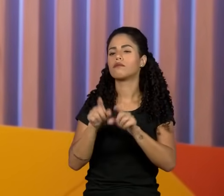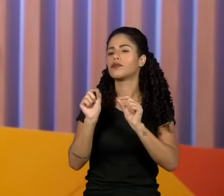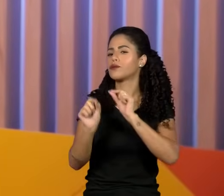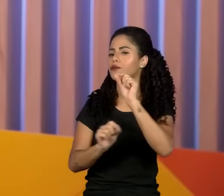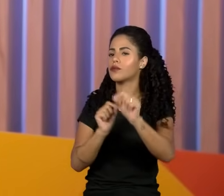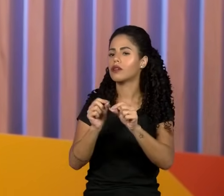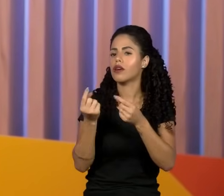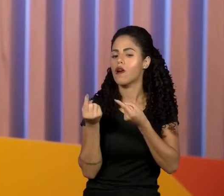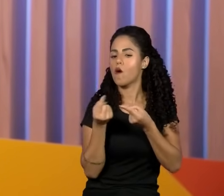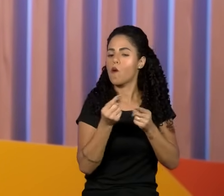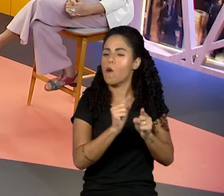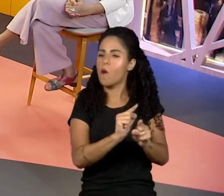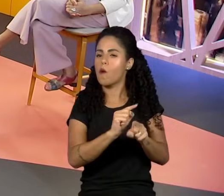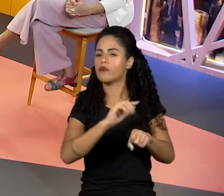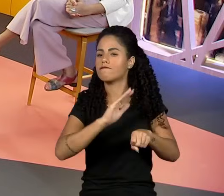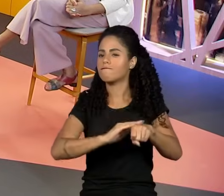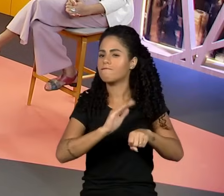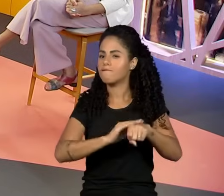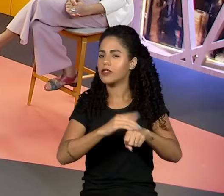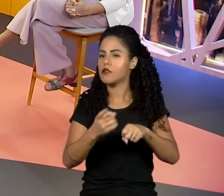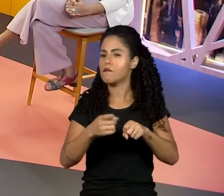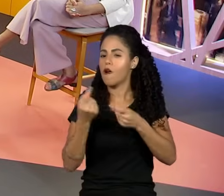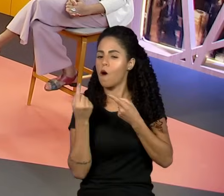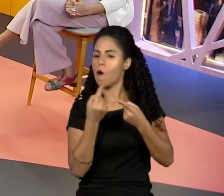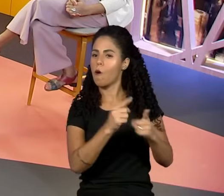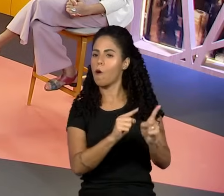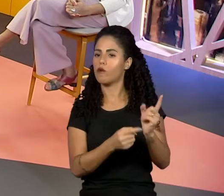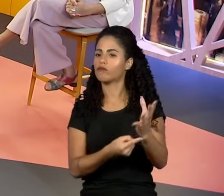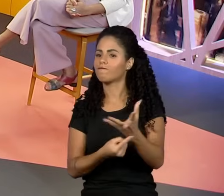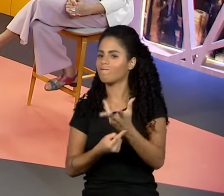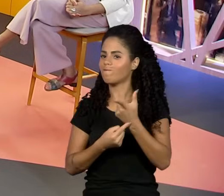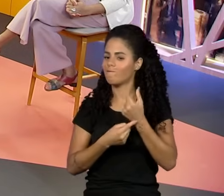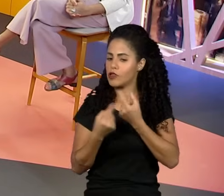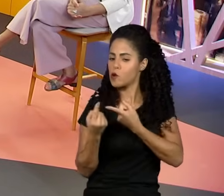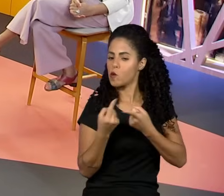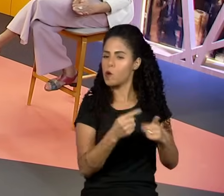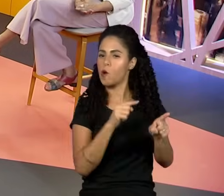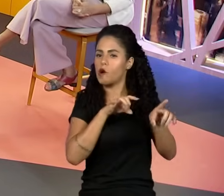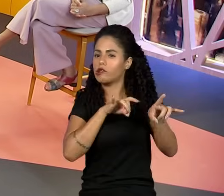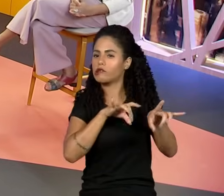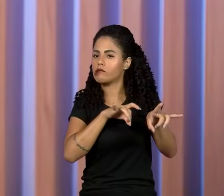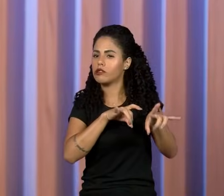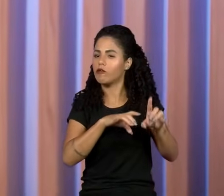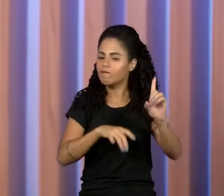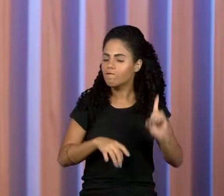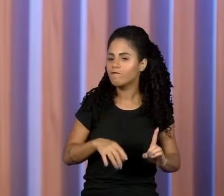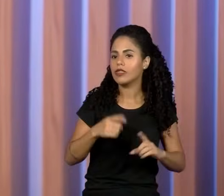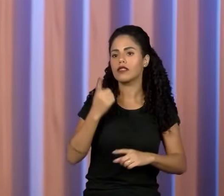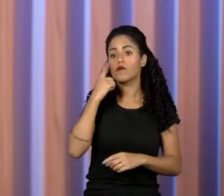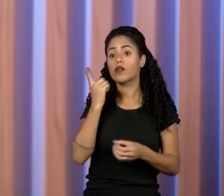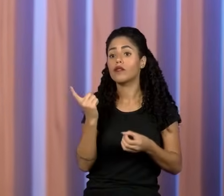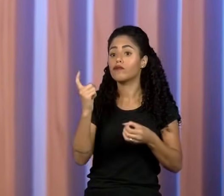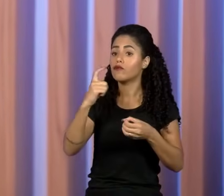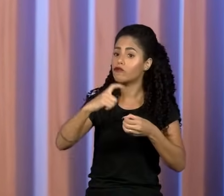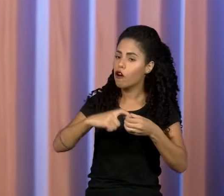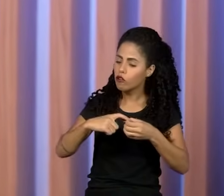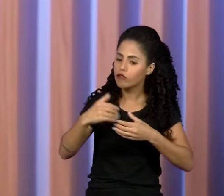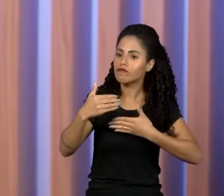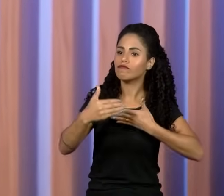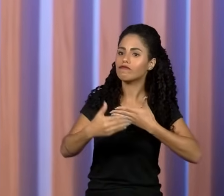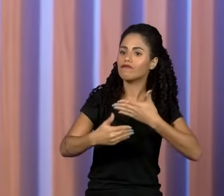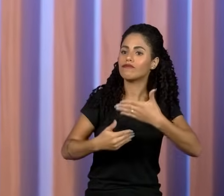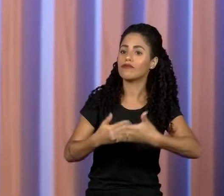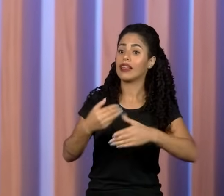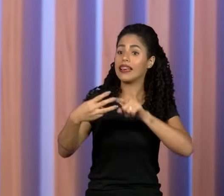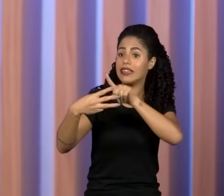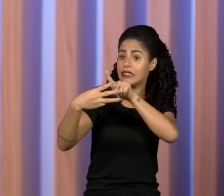contra esse fazer, contra os artistas, contra os técnicos. Então, é um momento de retomada, e esses 3